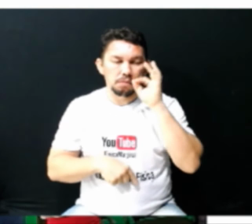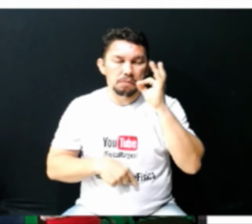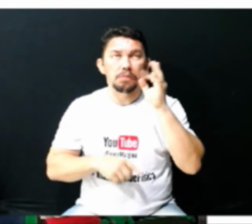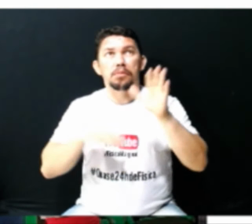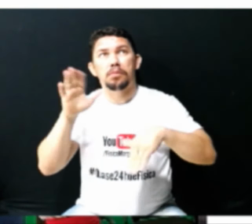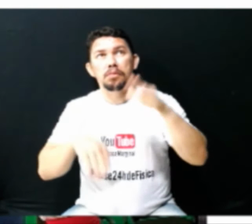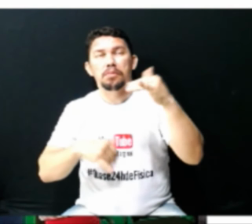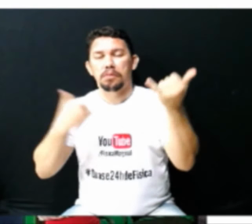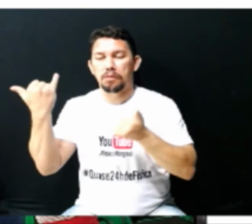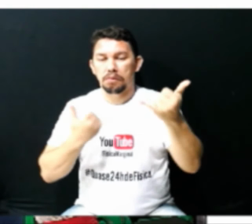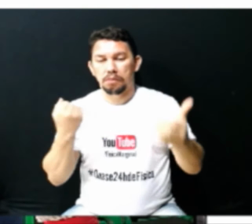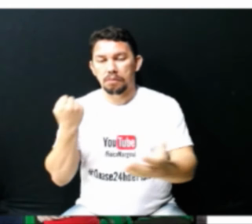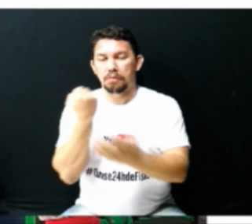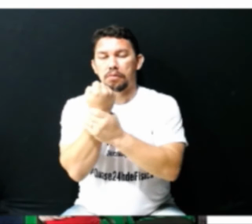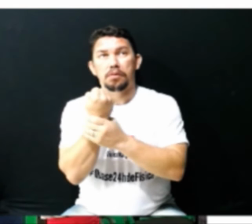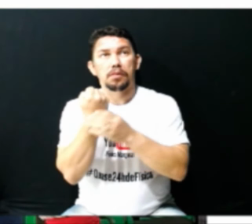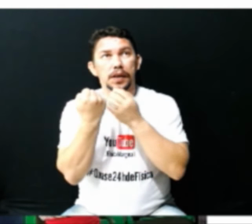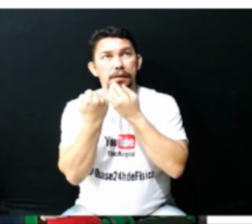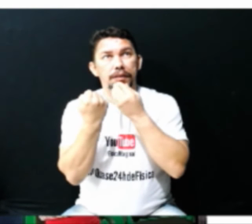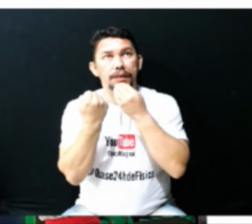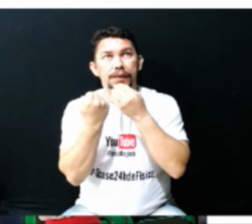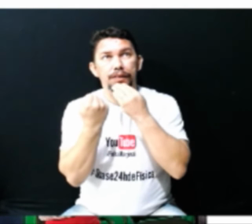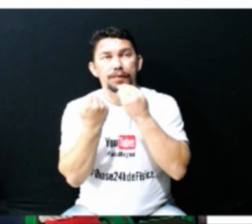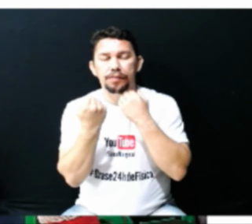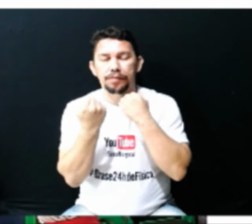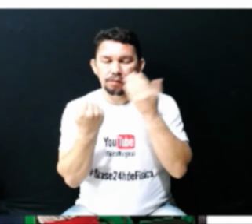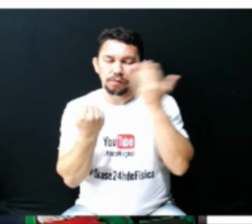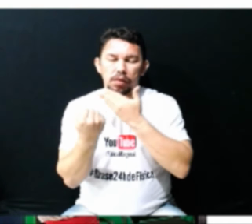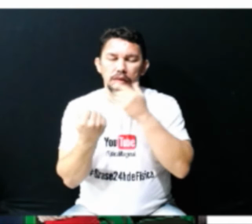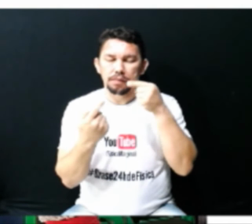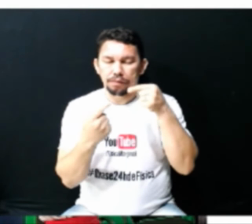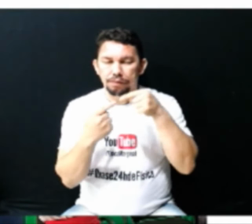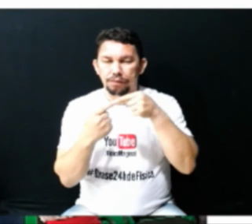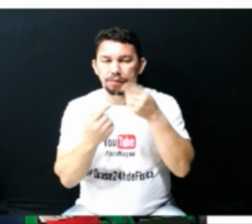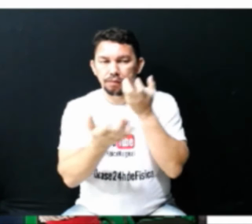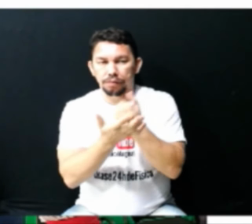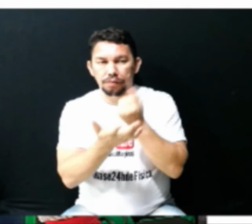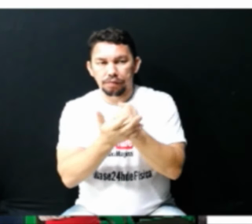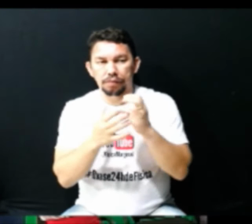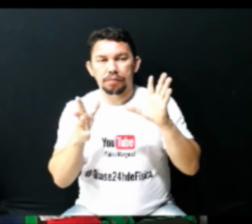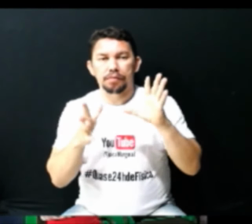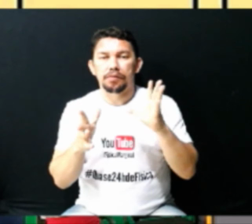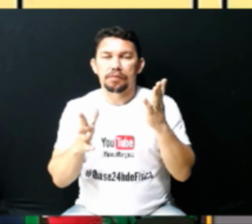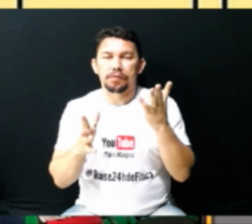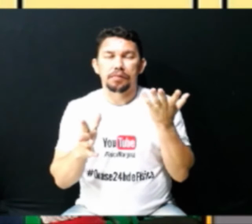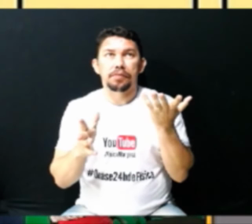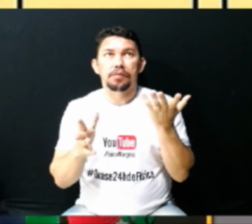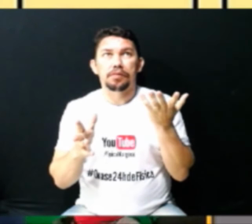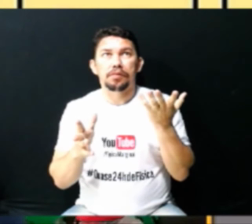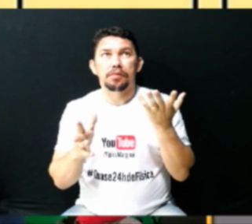de segurança, né, para você ter certeza de que você está autorizando o aplicativo Java a ser